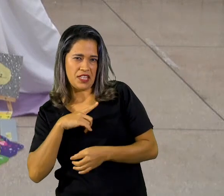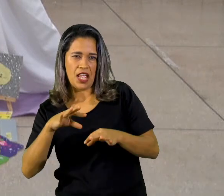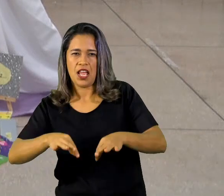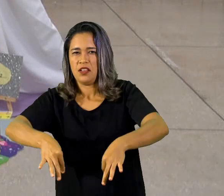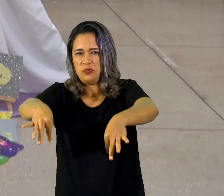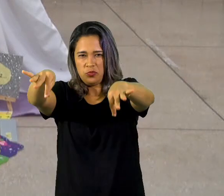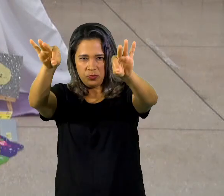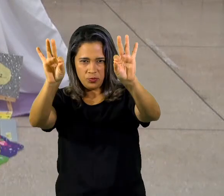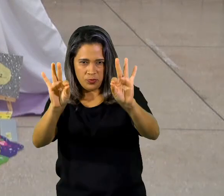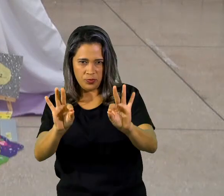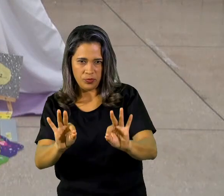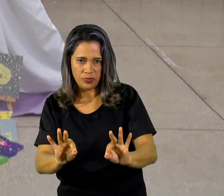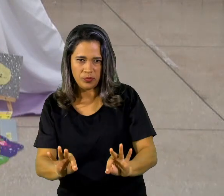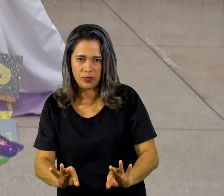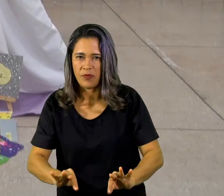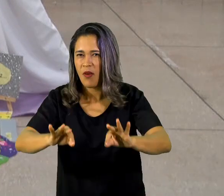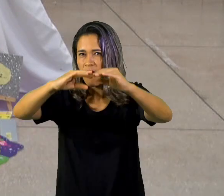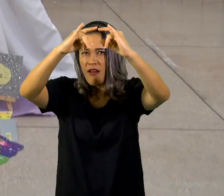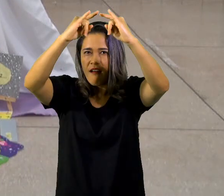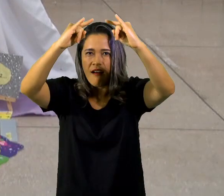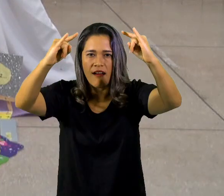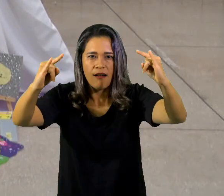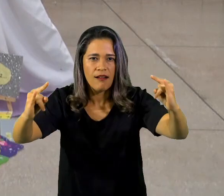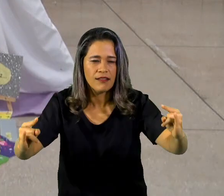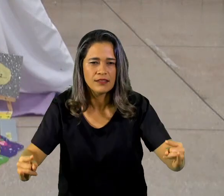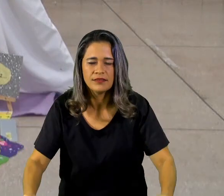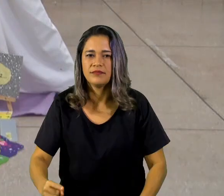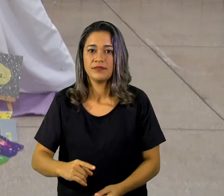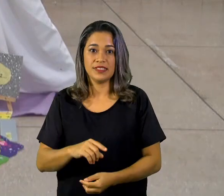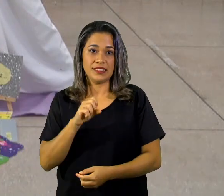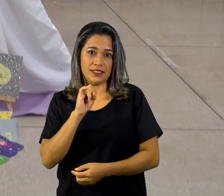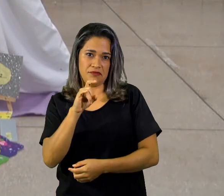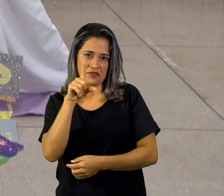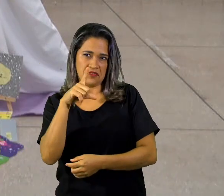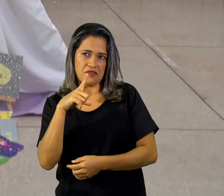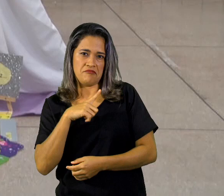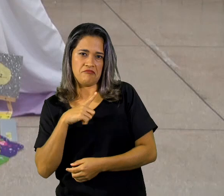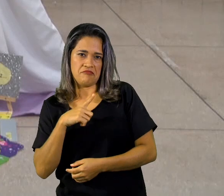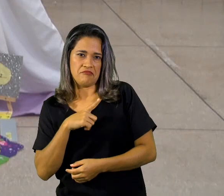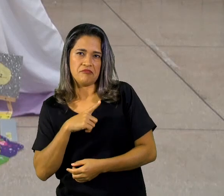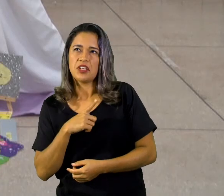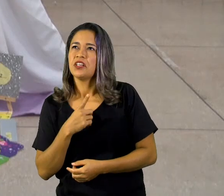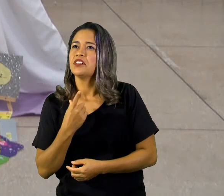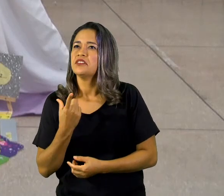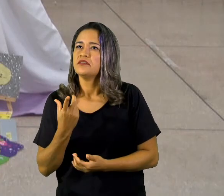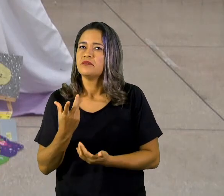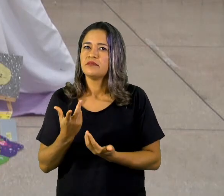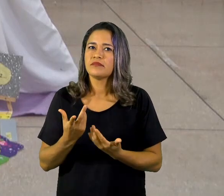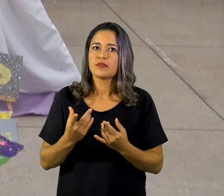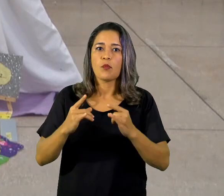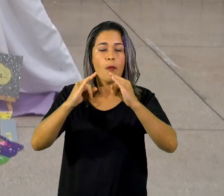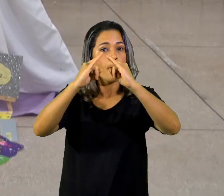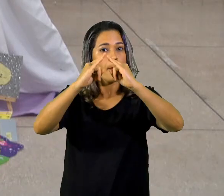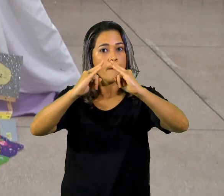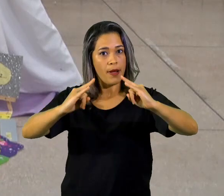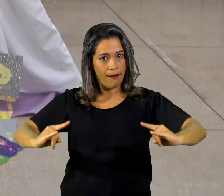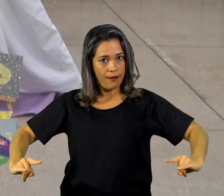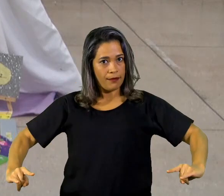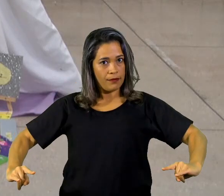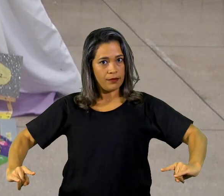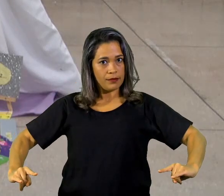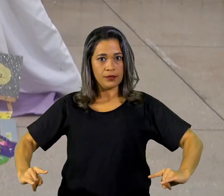lençol para fazer uma cabana, se você tiver uma barraca,